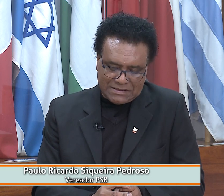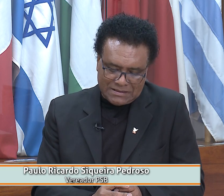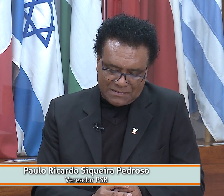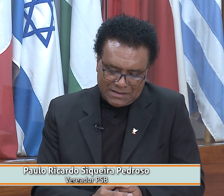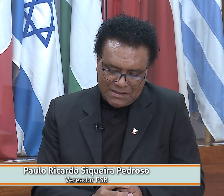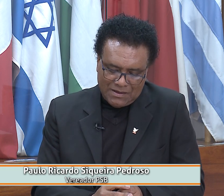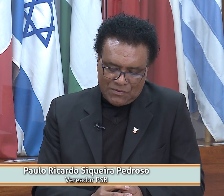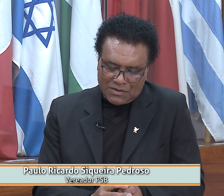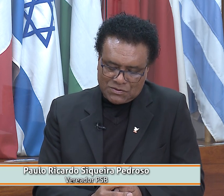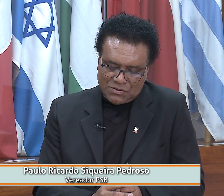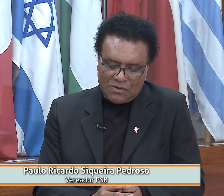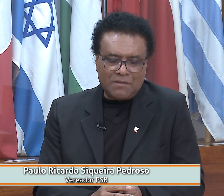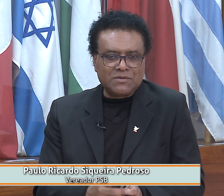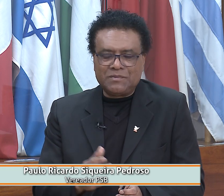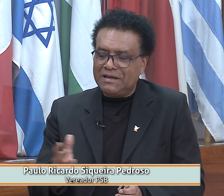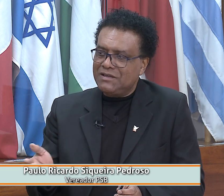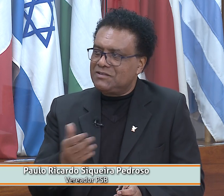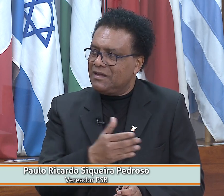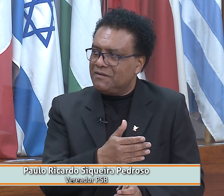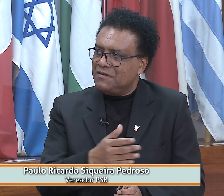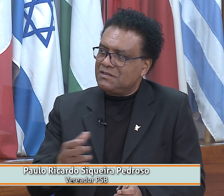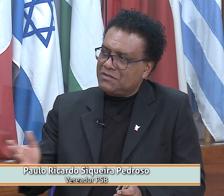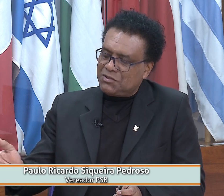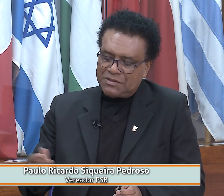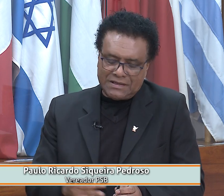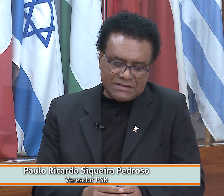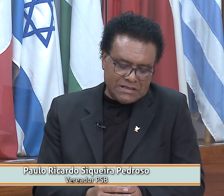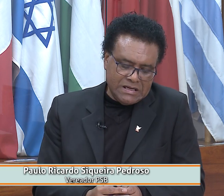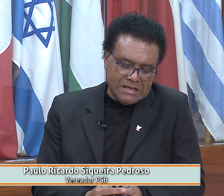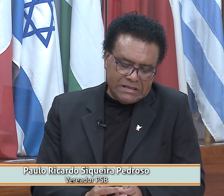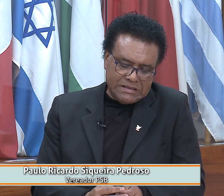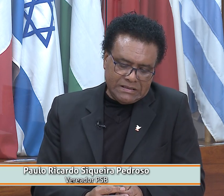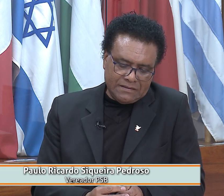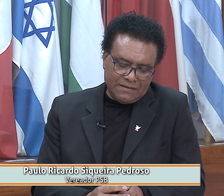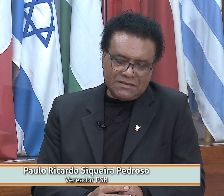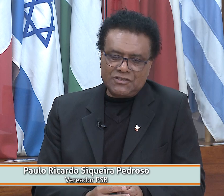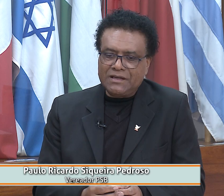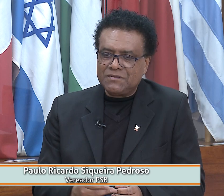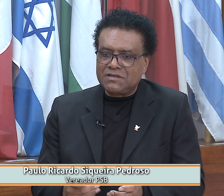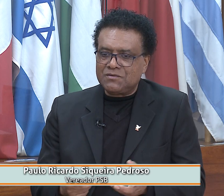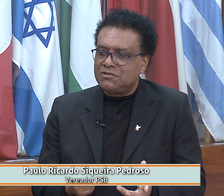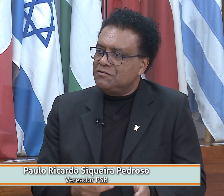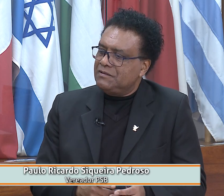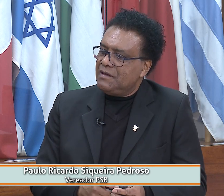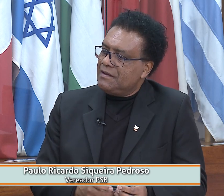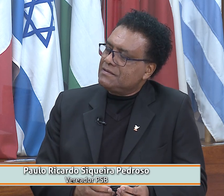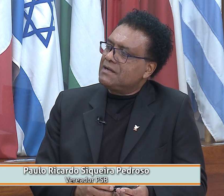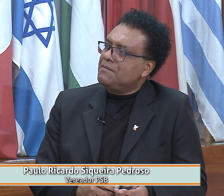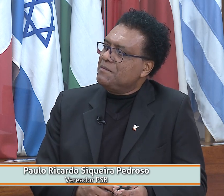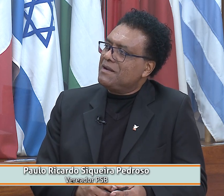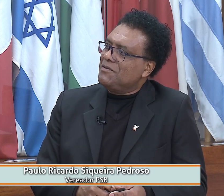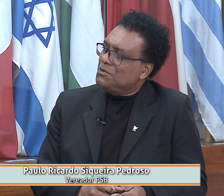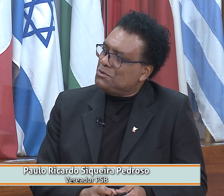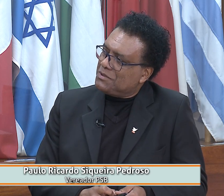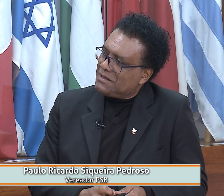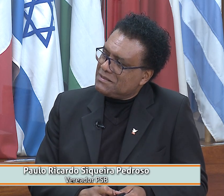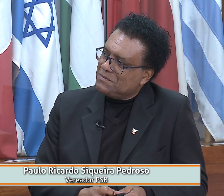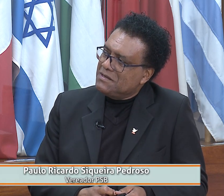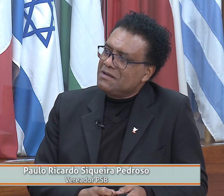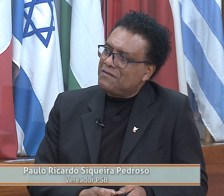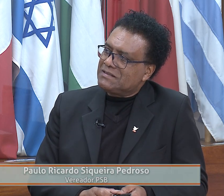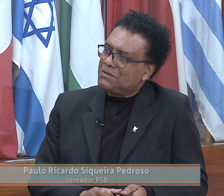abração também o nosso Robson brilhante cinegrafista você jornalista e desejar que vocês continuem treinando esse caminho maravilhoso